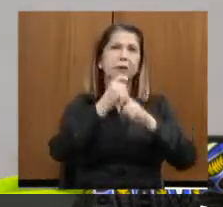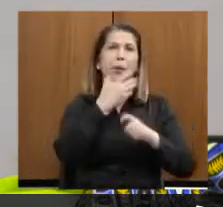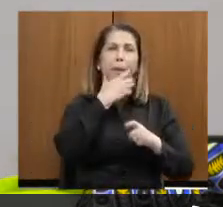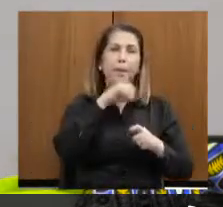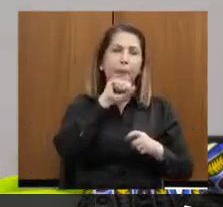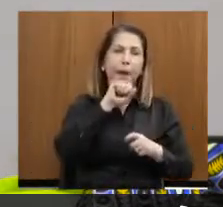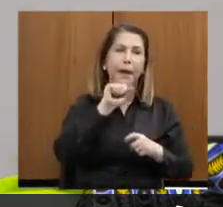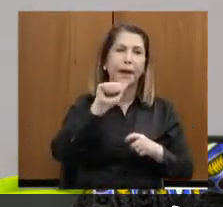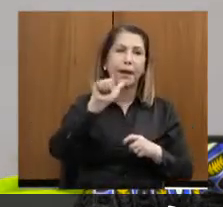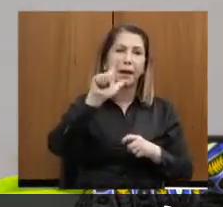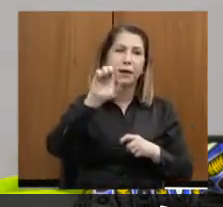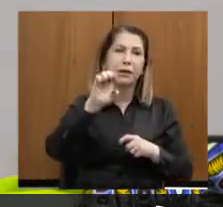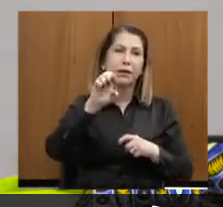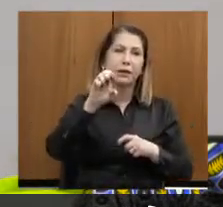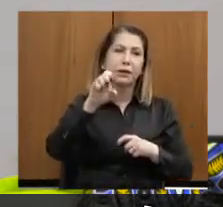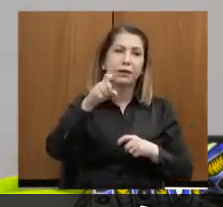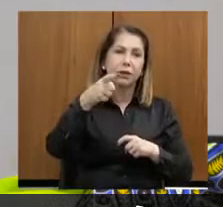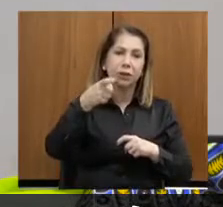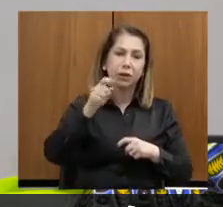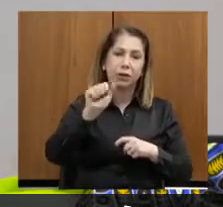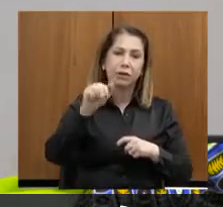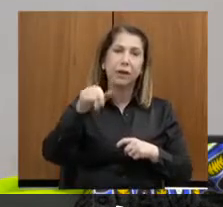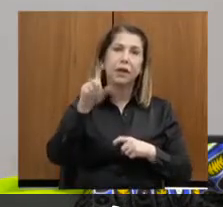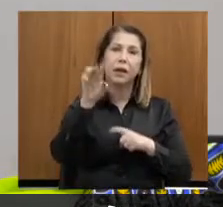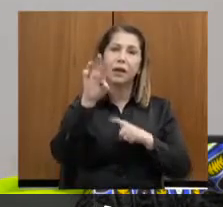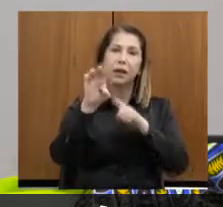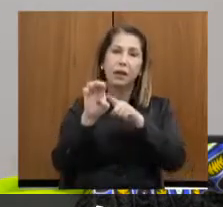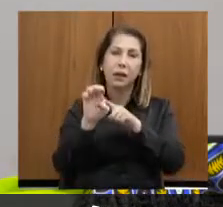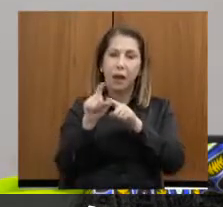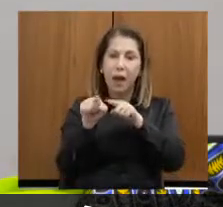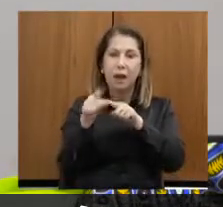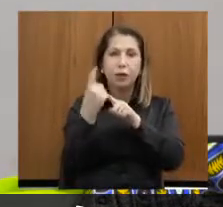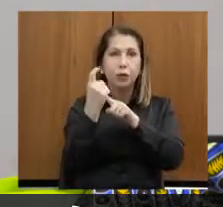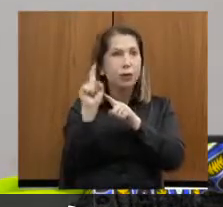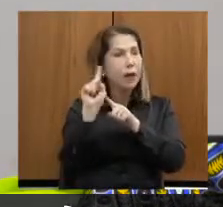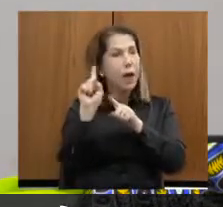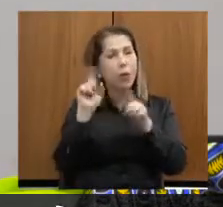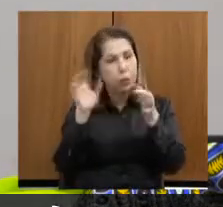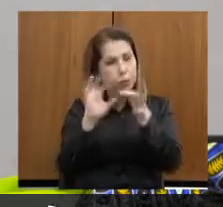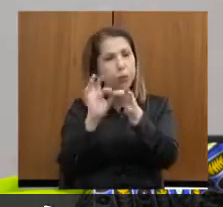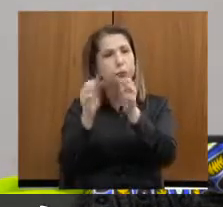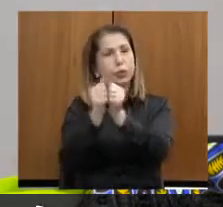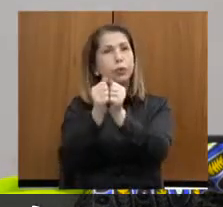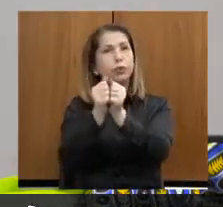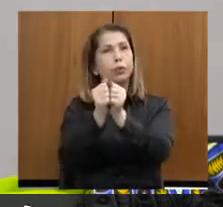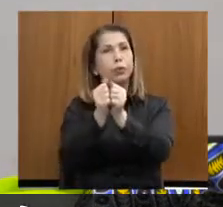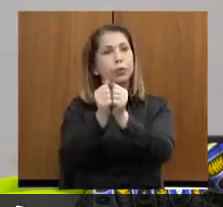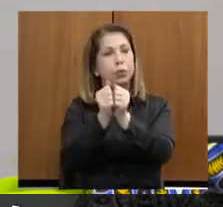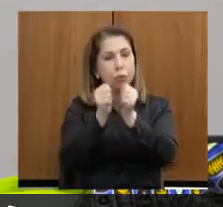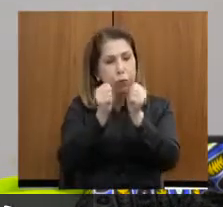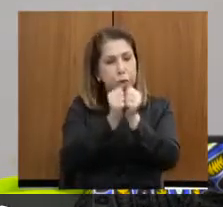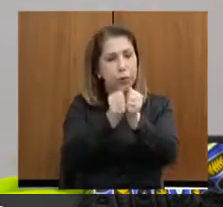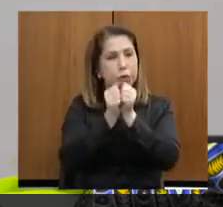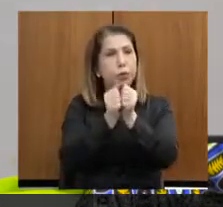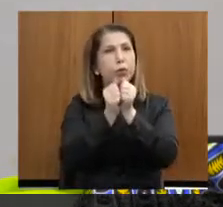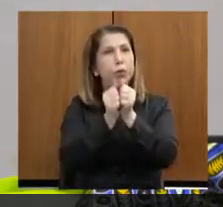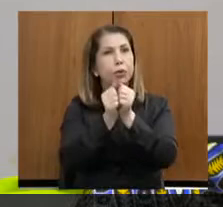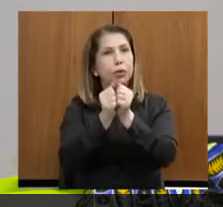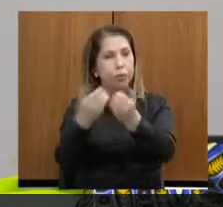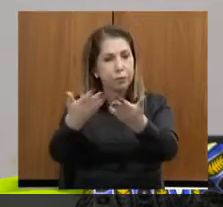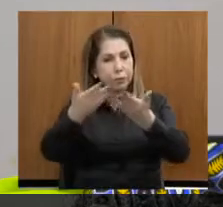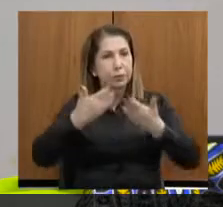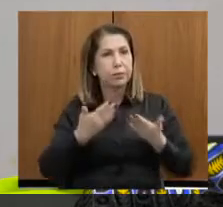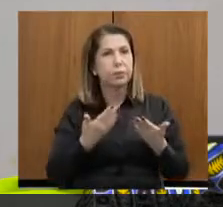pai Alexandre mas tem que ser um trabalho coletivo esses equipamentos têm que estar preparado para receber a